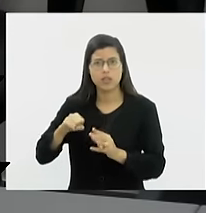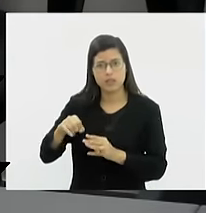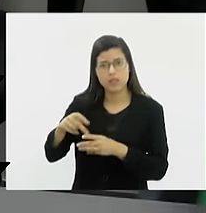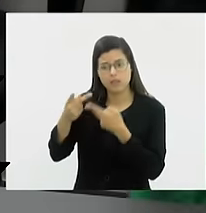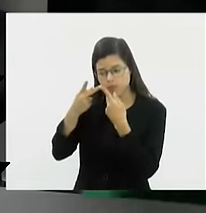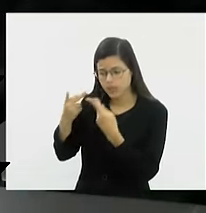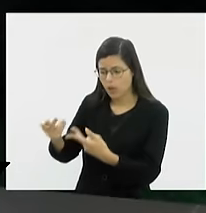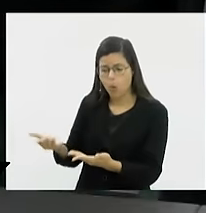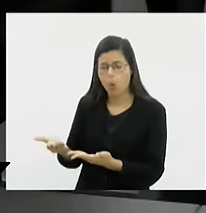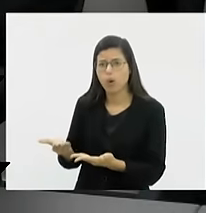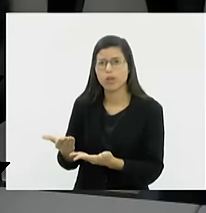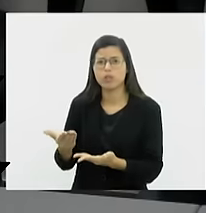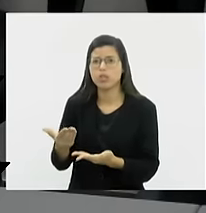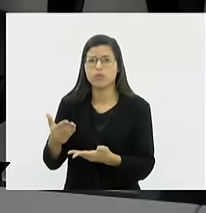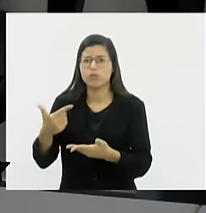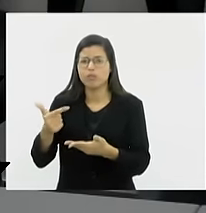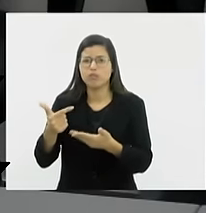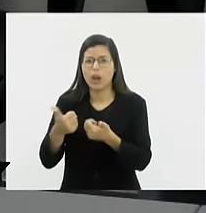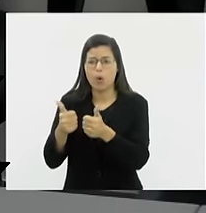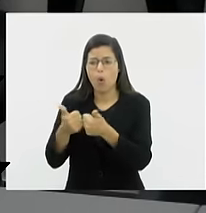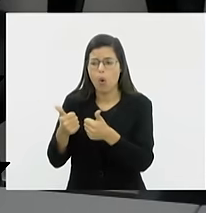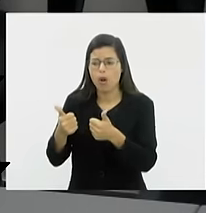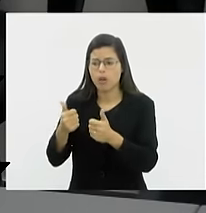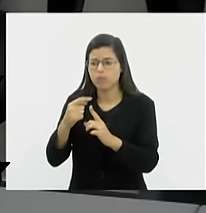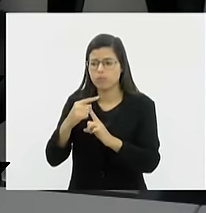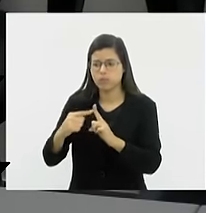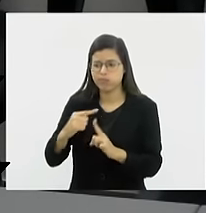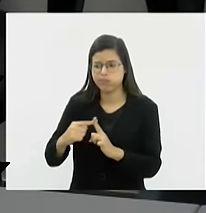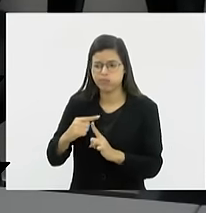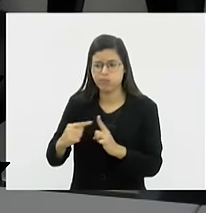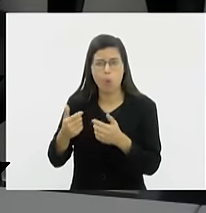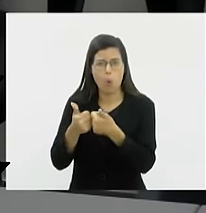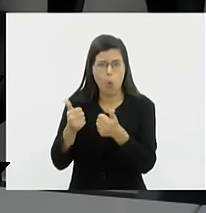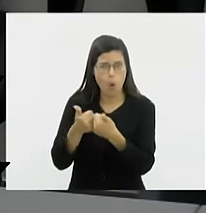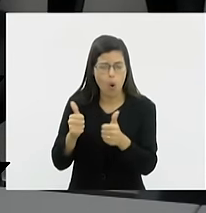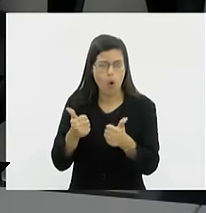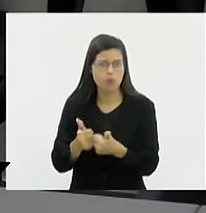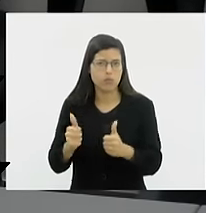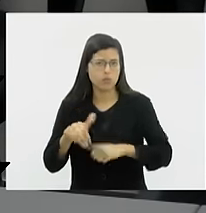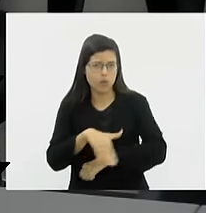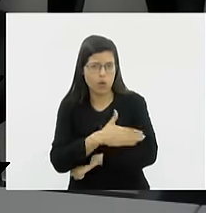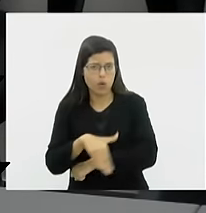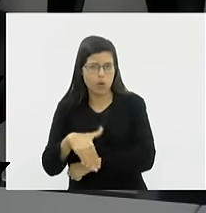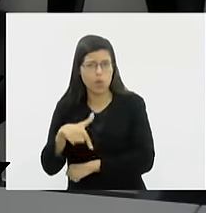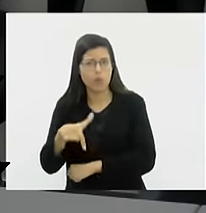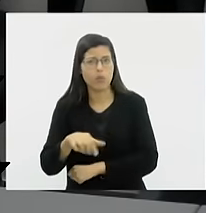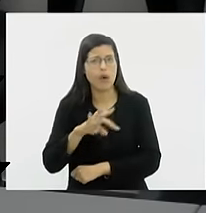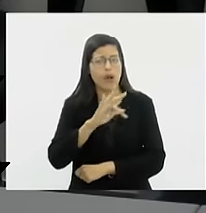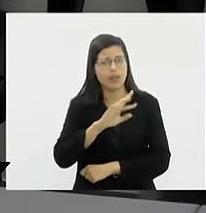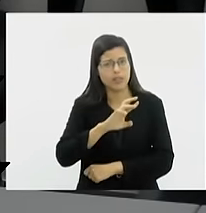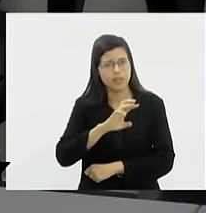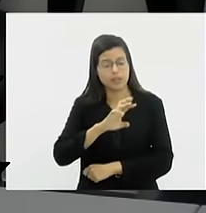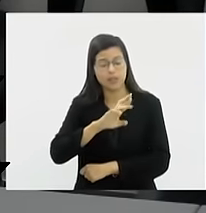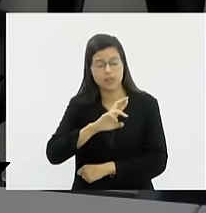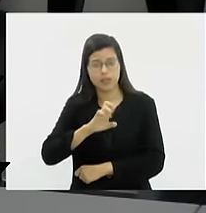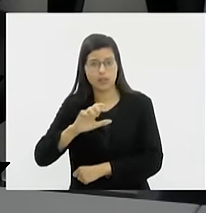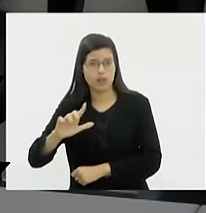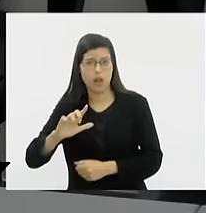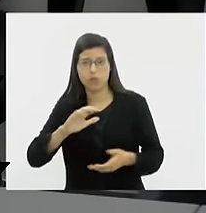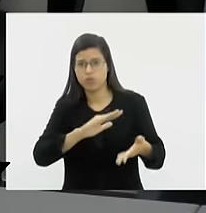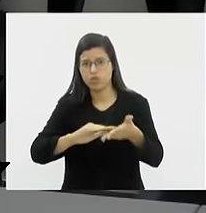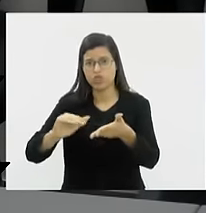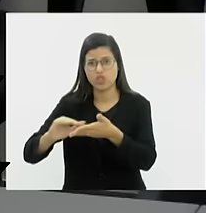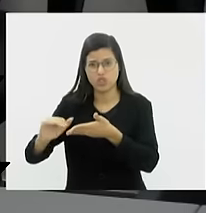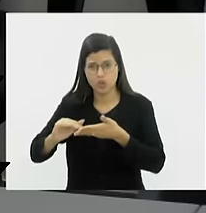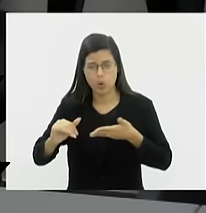Você sabe muito bem que a Trel União domina praticamente o transporte ali. As linhas que eles retiraram, que não dão tanto